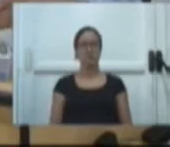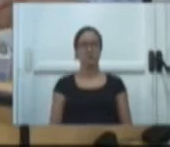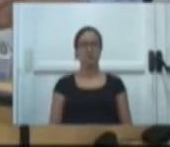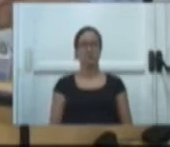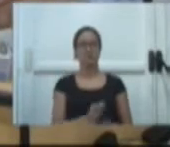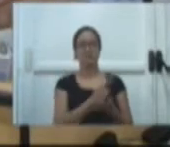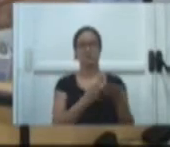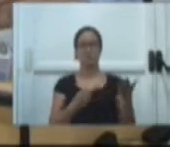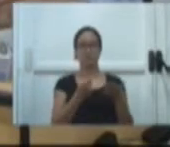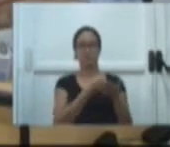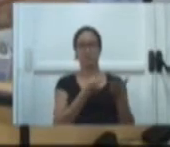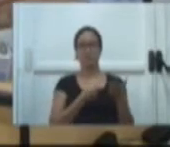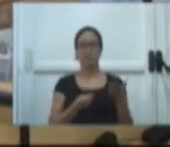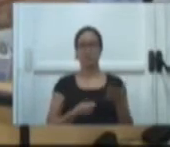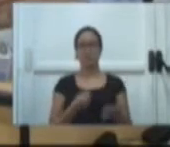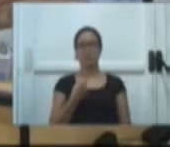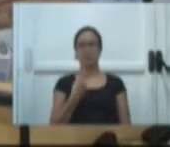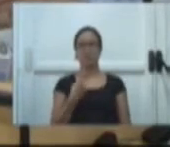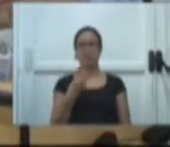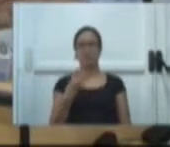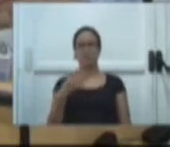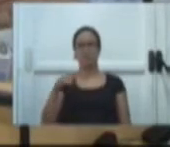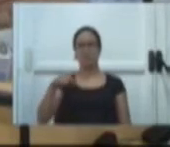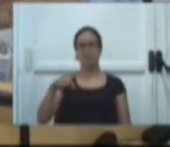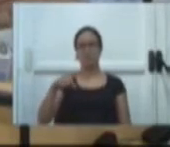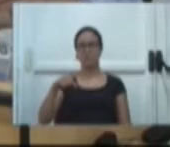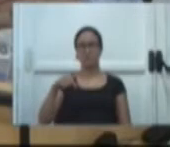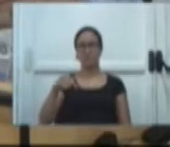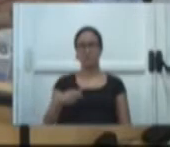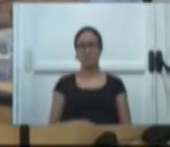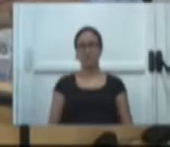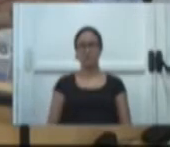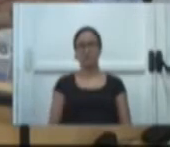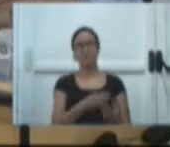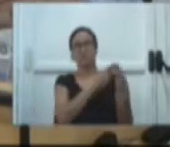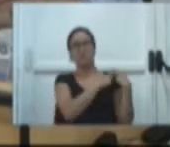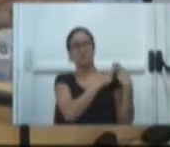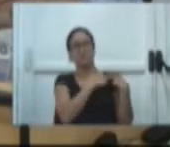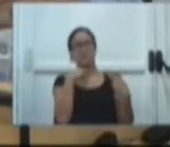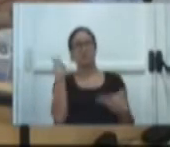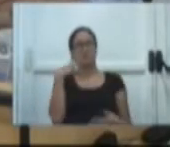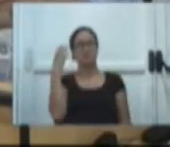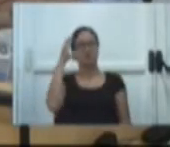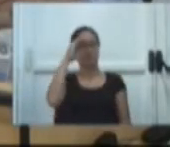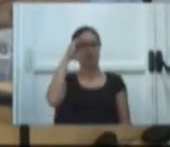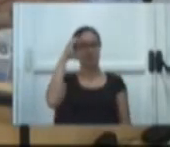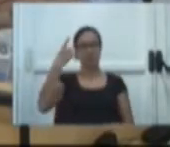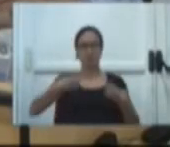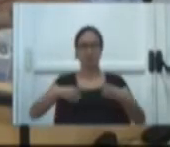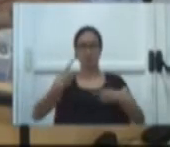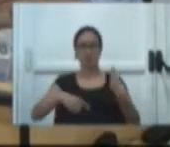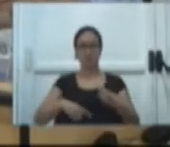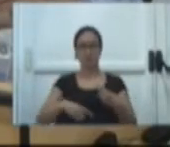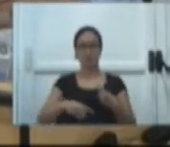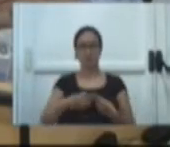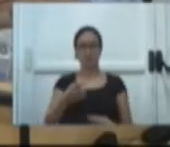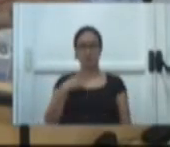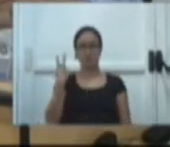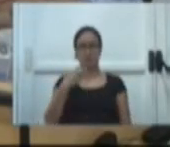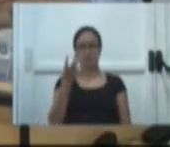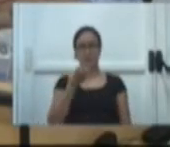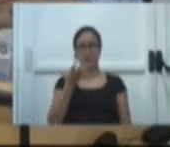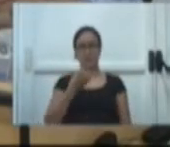Requerimento número 147, do vereador Totó do Gás, está em discussão. Algum vereador deseja?